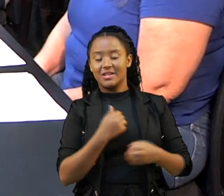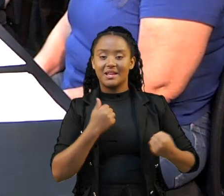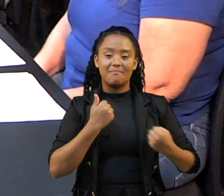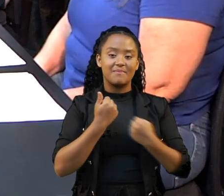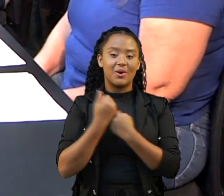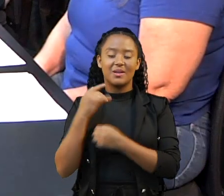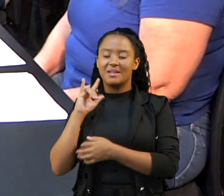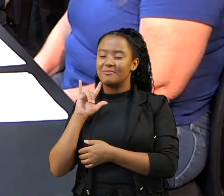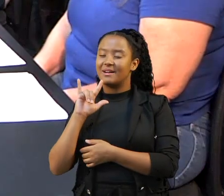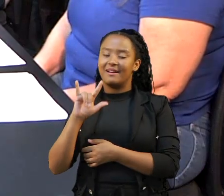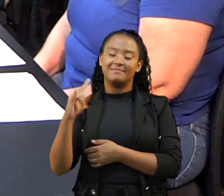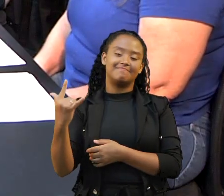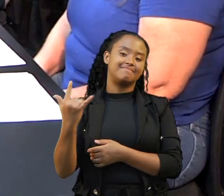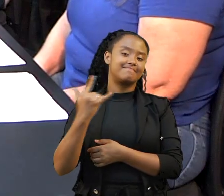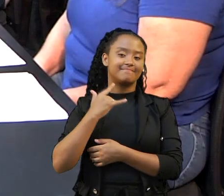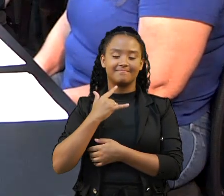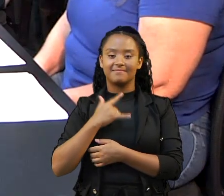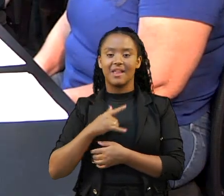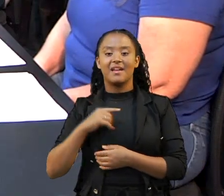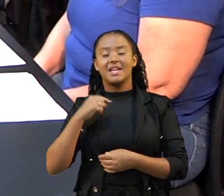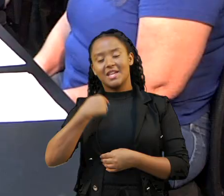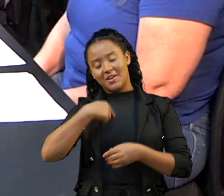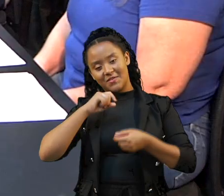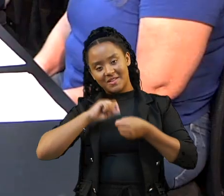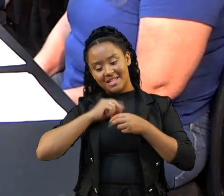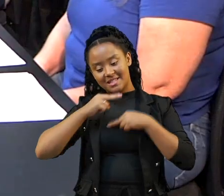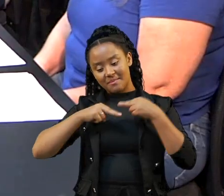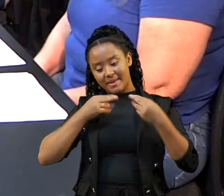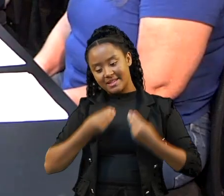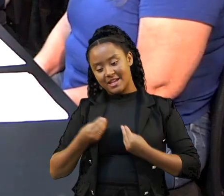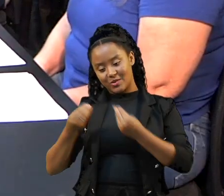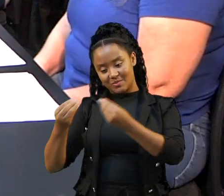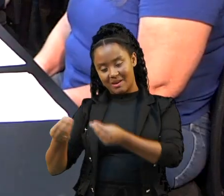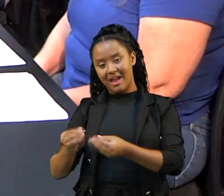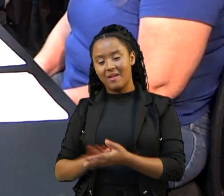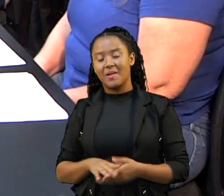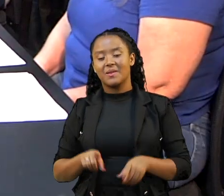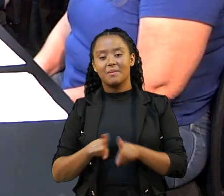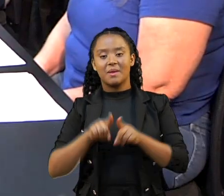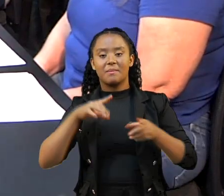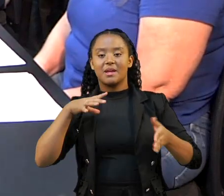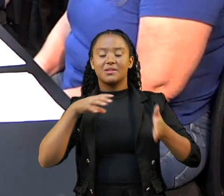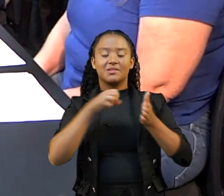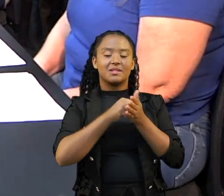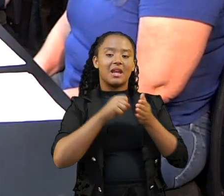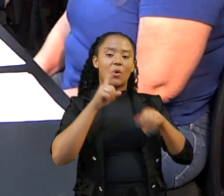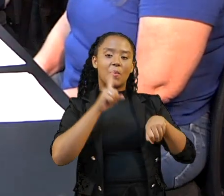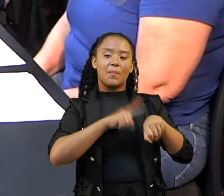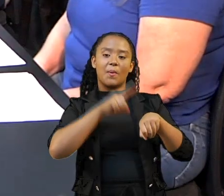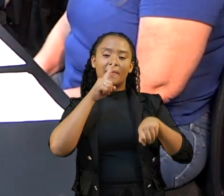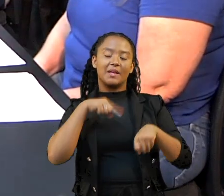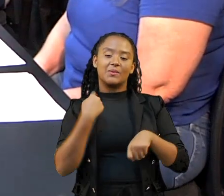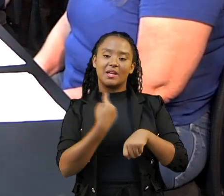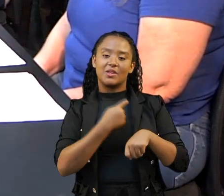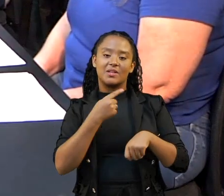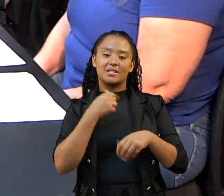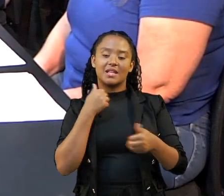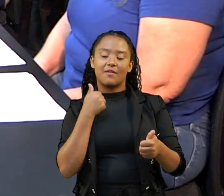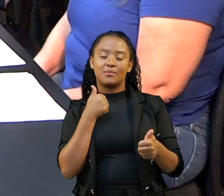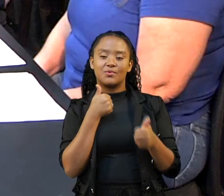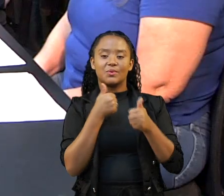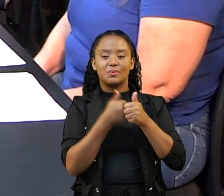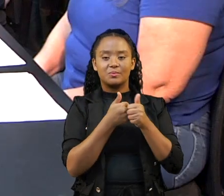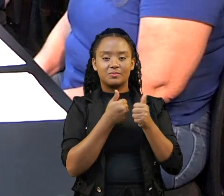gente se ama muito. Eu fiz como um presente para ela. E também registrando um momento que a gente estava próximas da